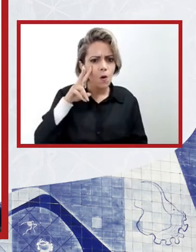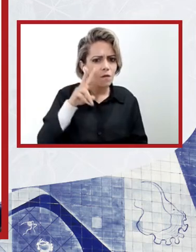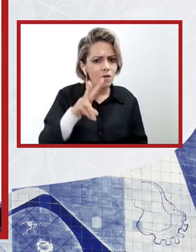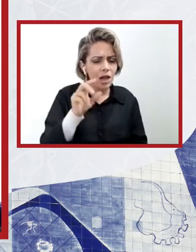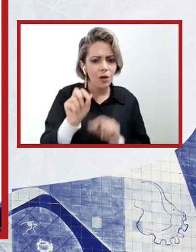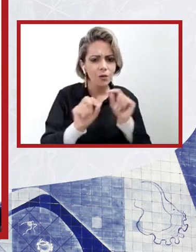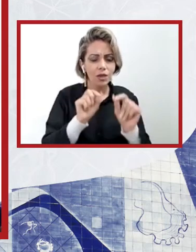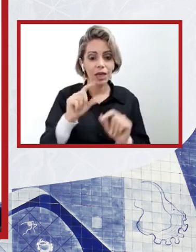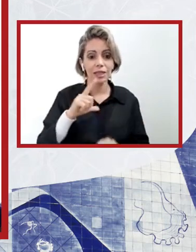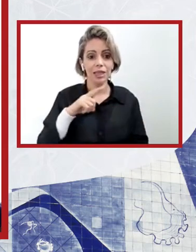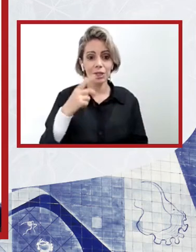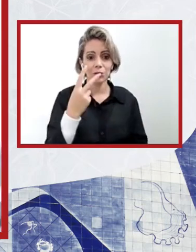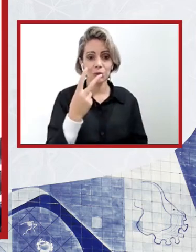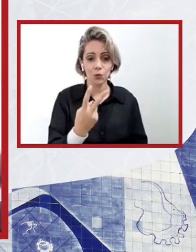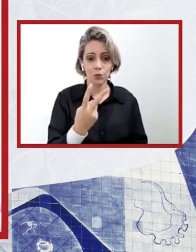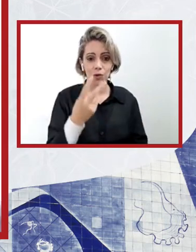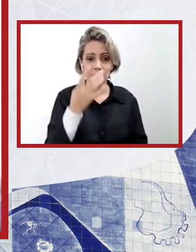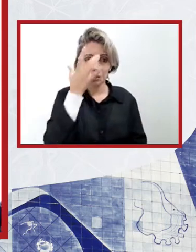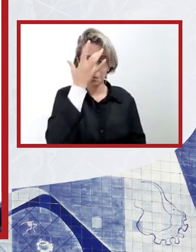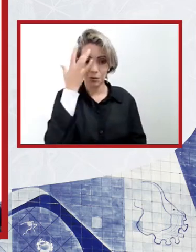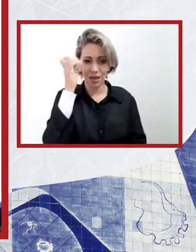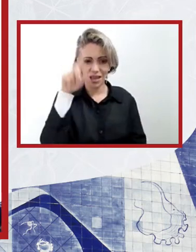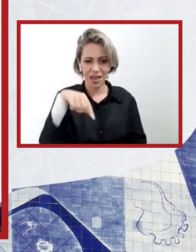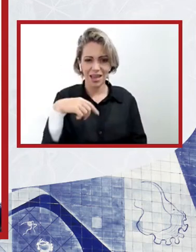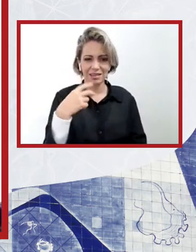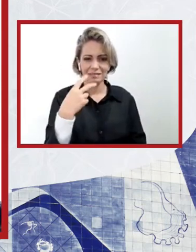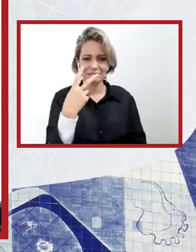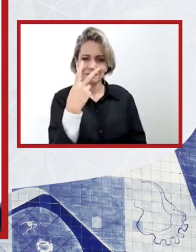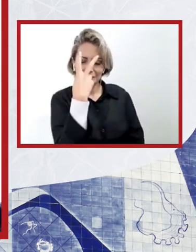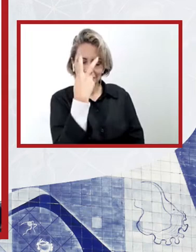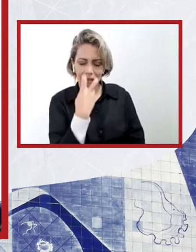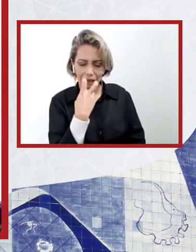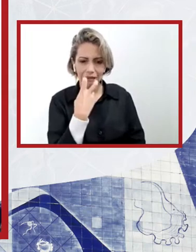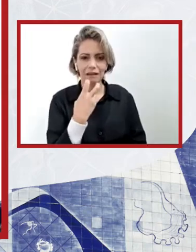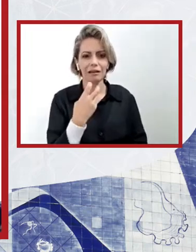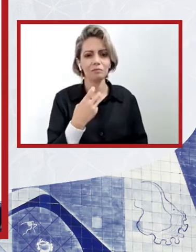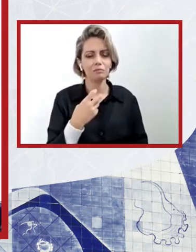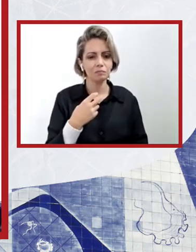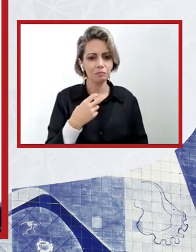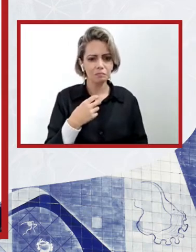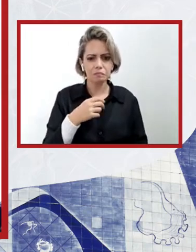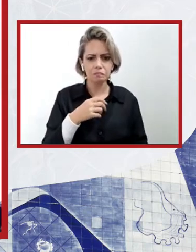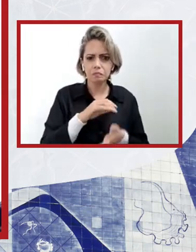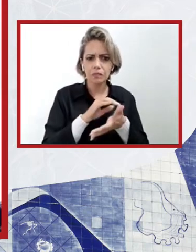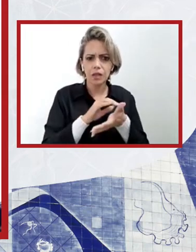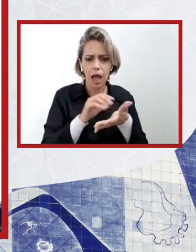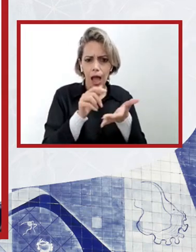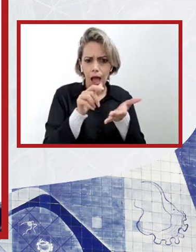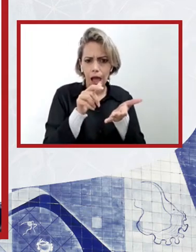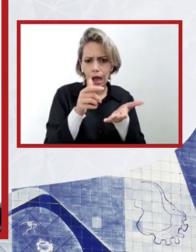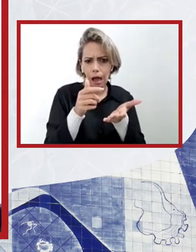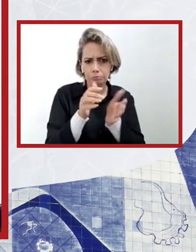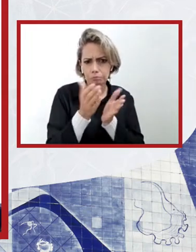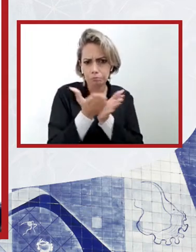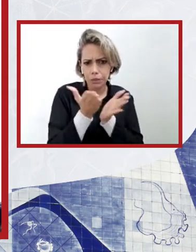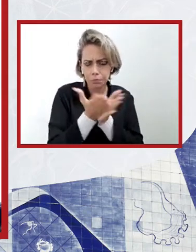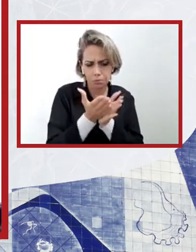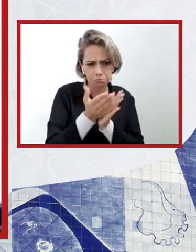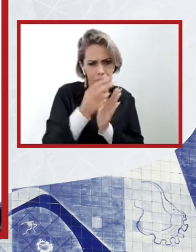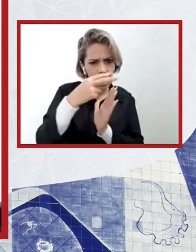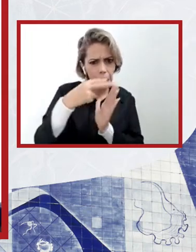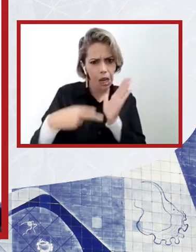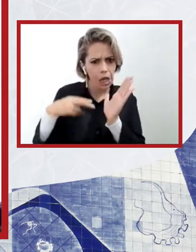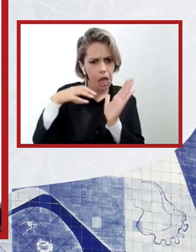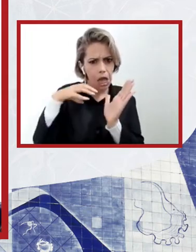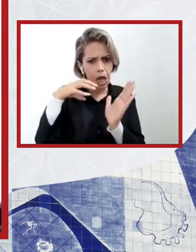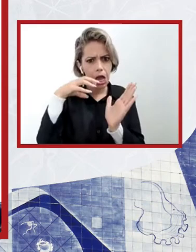deficientes visuais, e elas leem a Bíblia, o Evangelho, numa rapidez tão grande que eu fico assim impressionada como